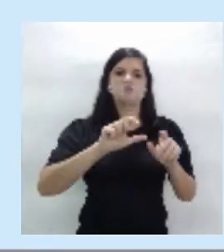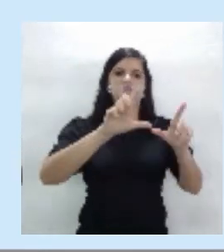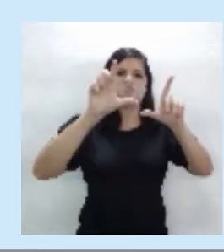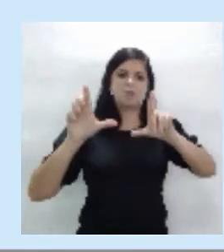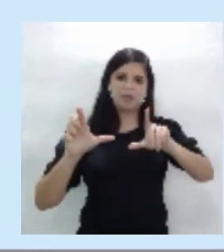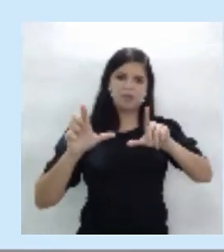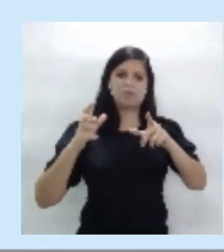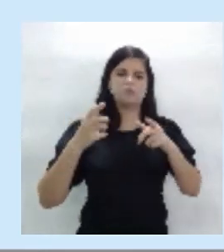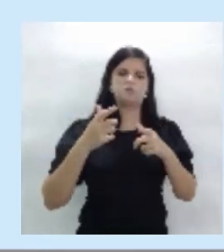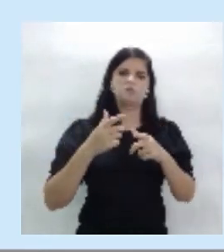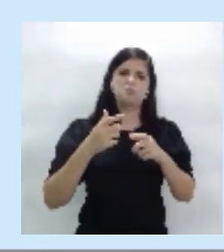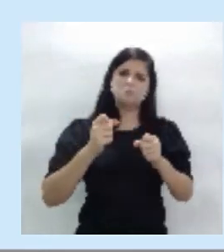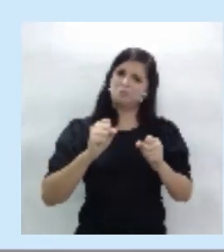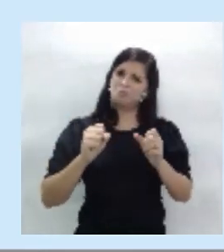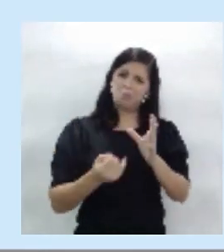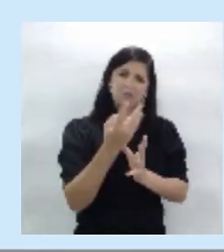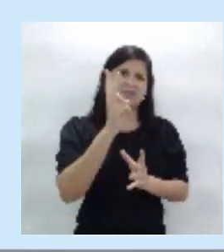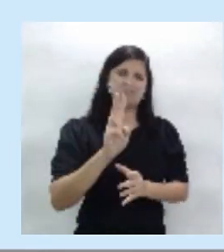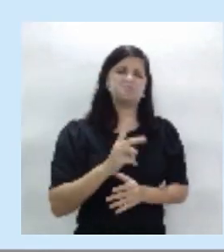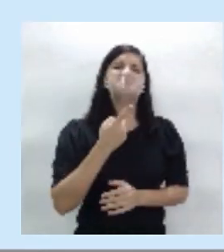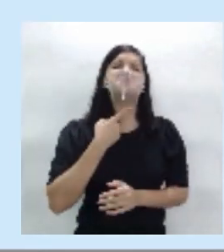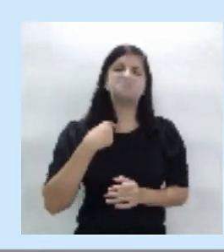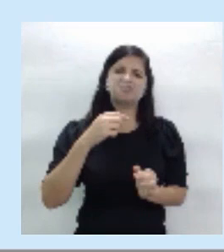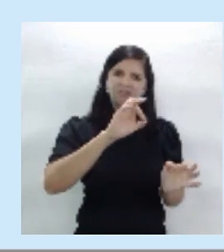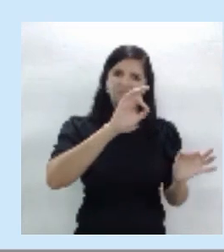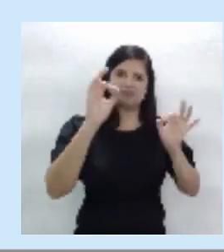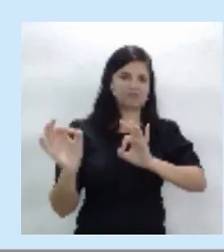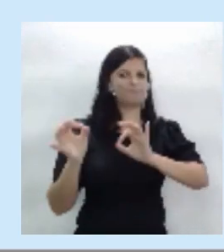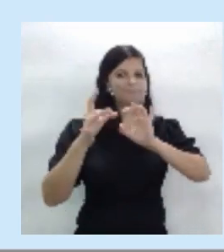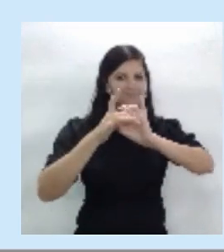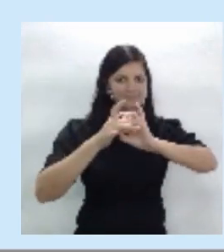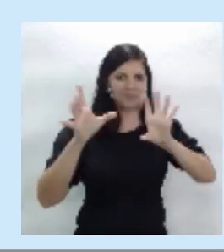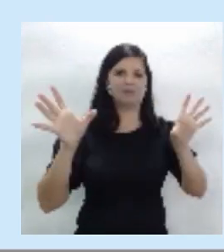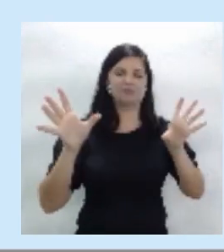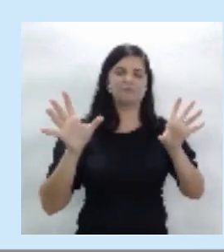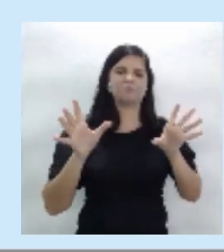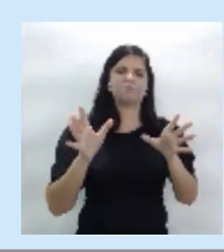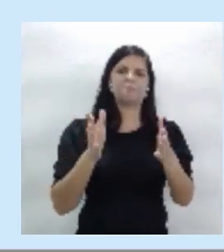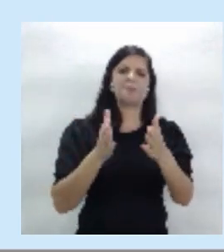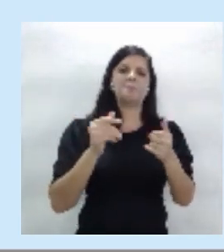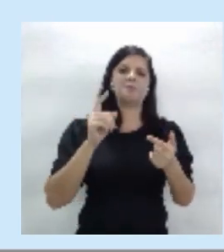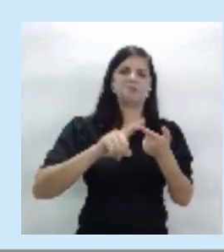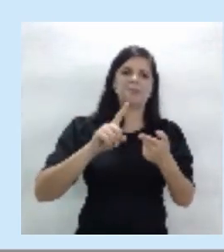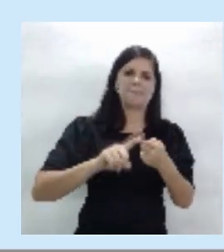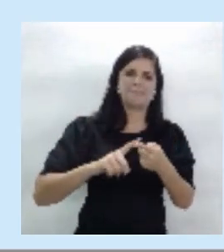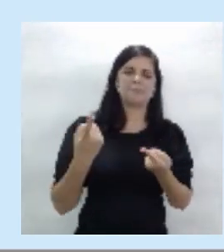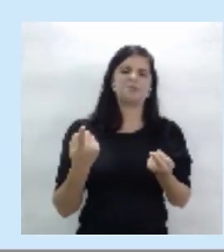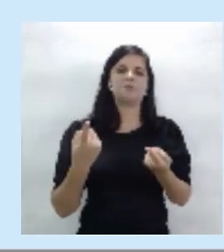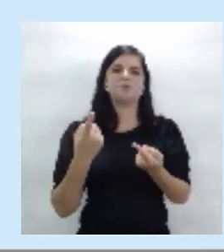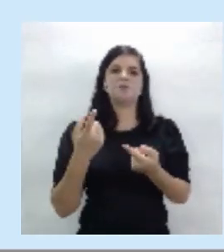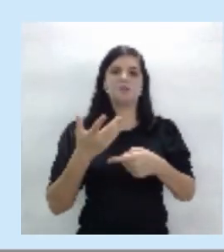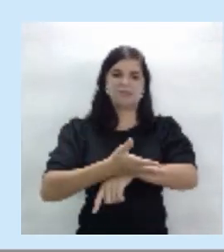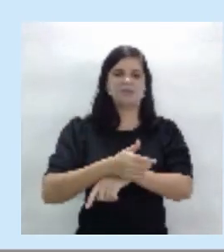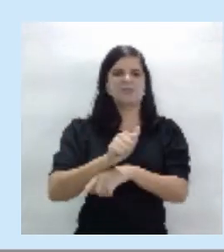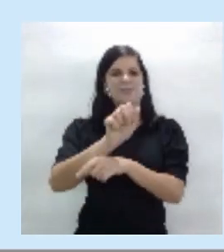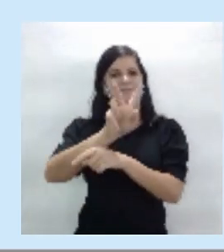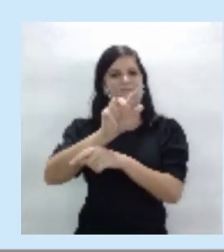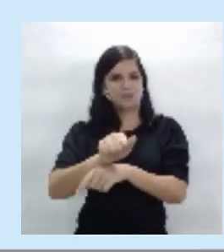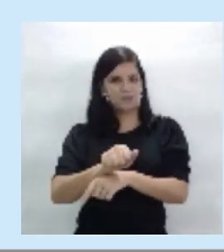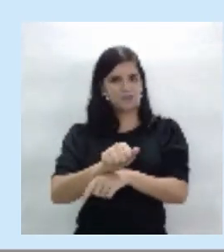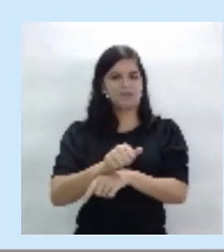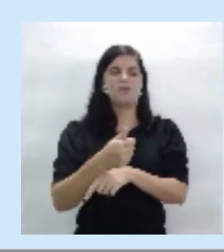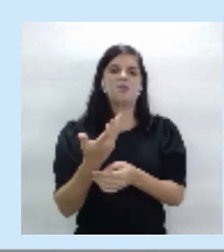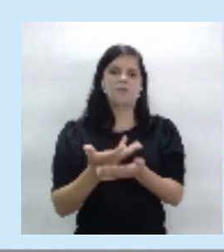aí assistir quantas vezes você quiser e puder também esse vídeo, tá? Pedir para vocês também acessarem a plataforma Ava, tá? Porque